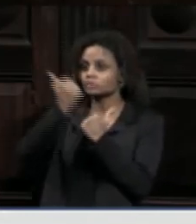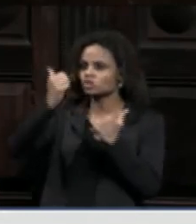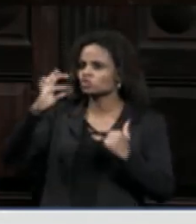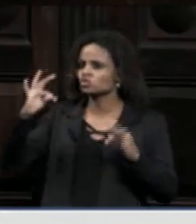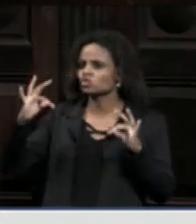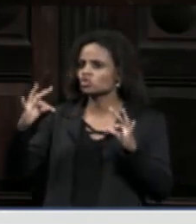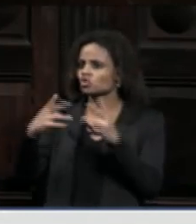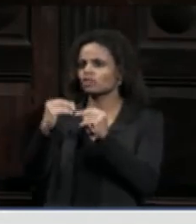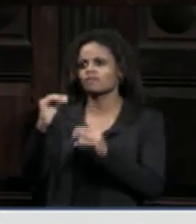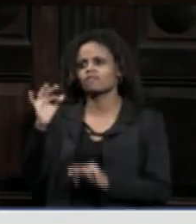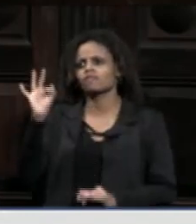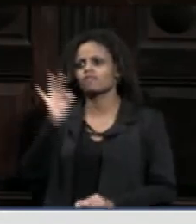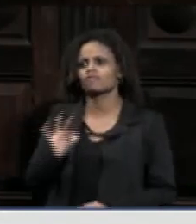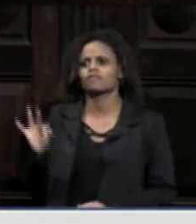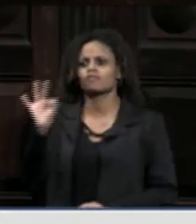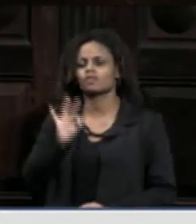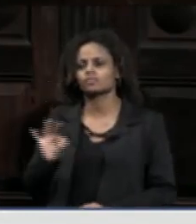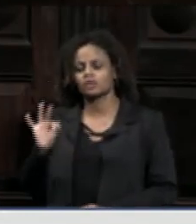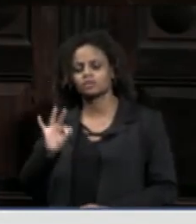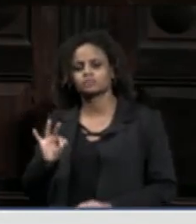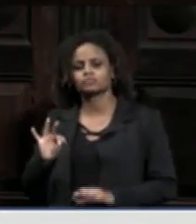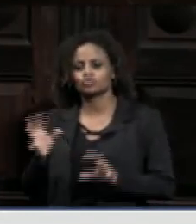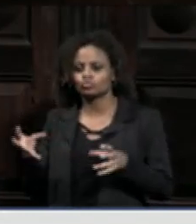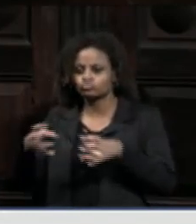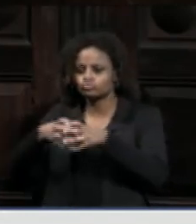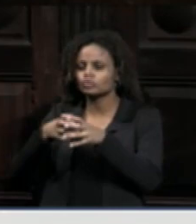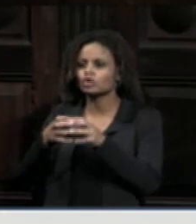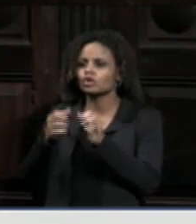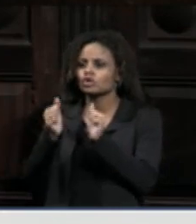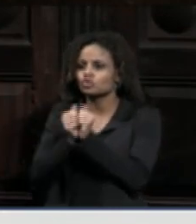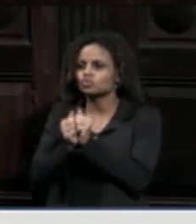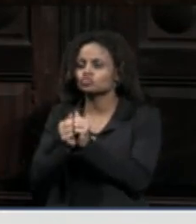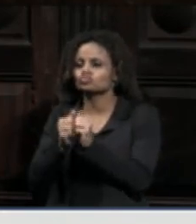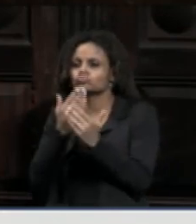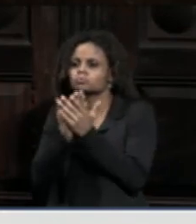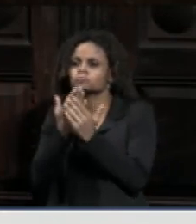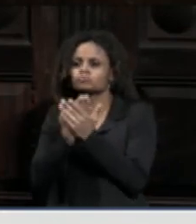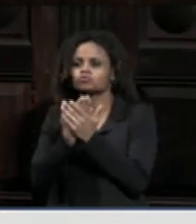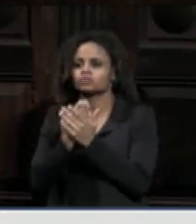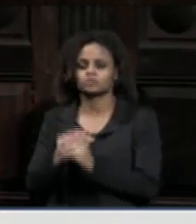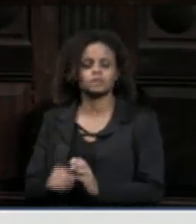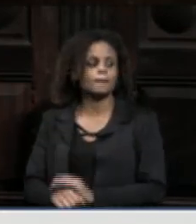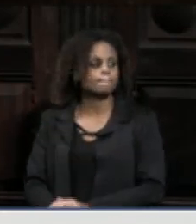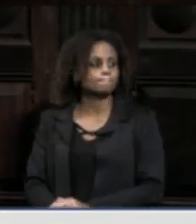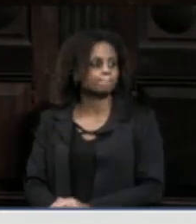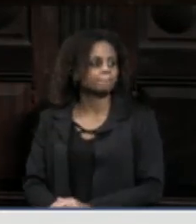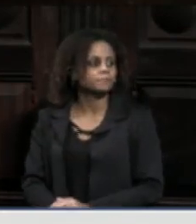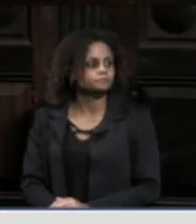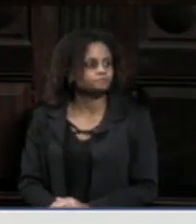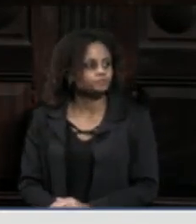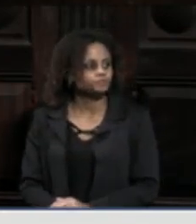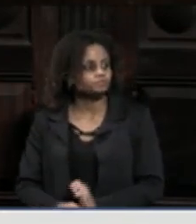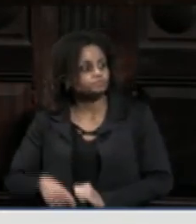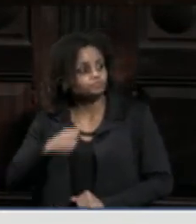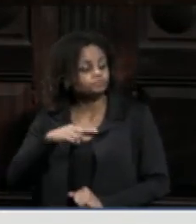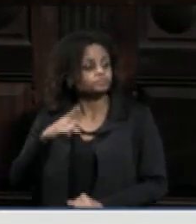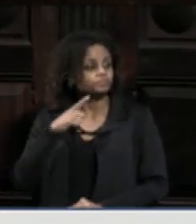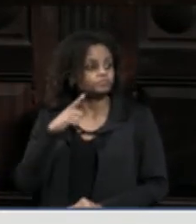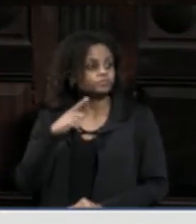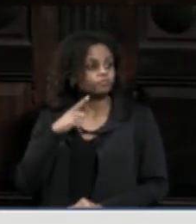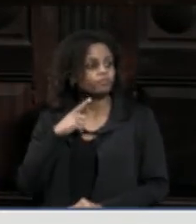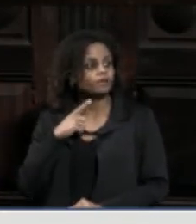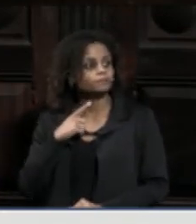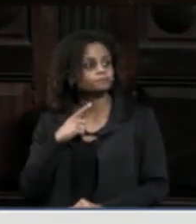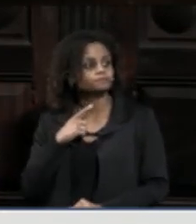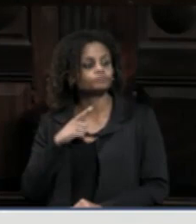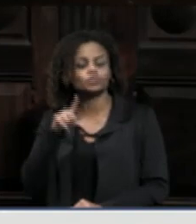entidades que reúnem estudantes de todos os níveis do nosso estado. Nós temos